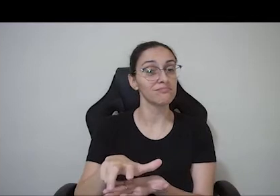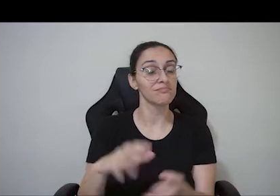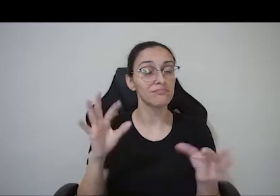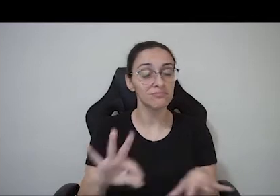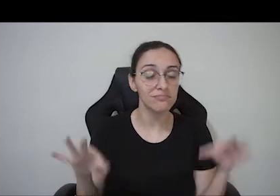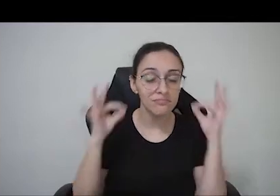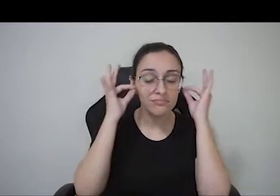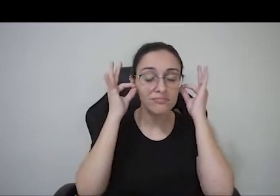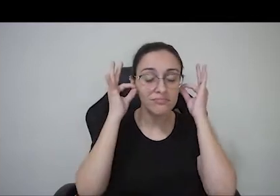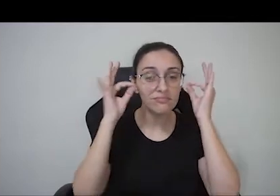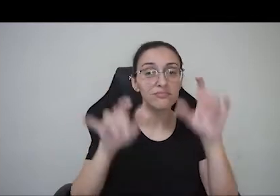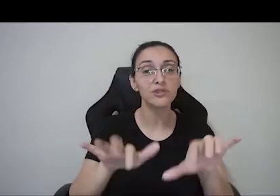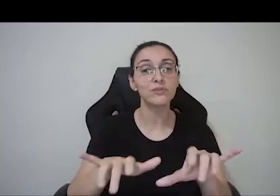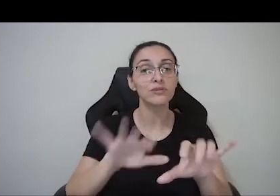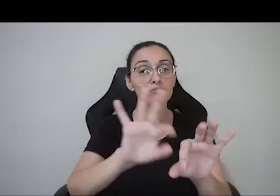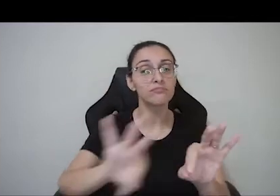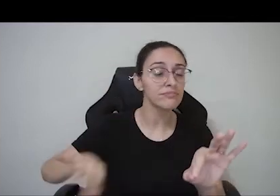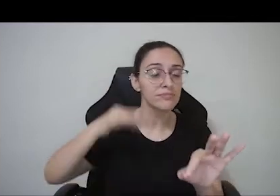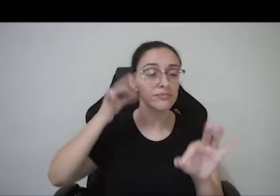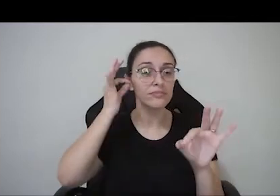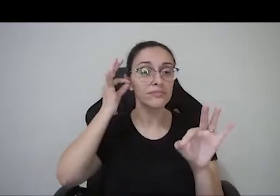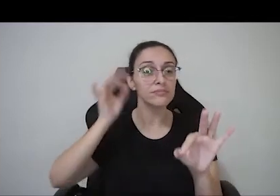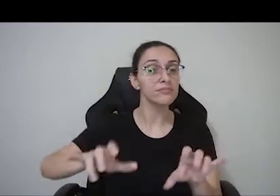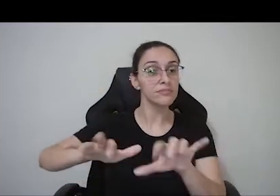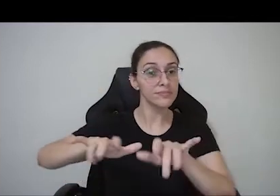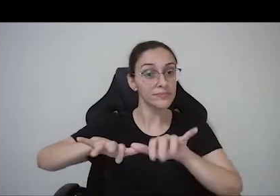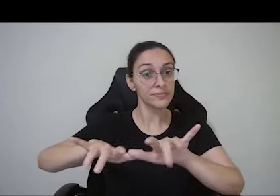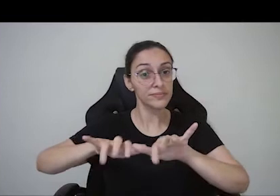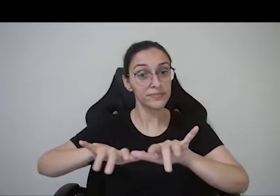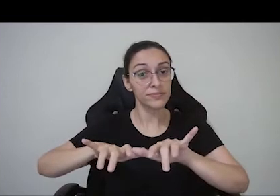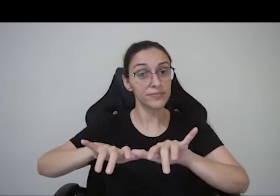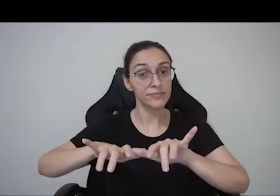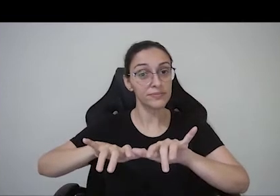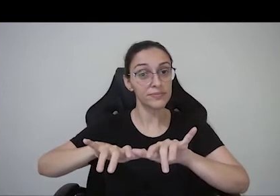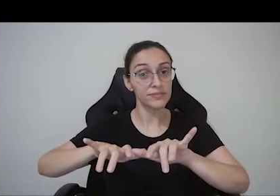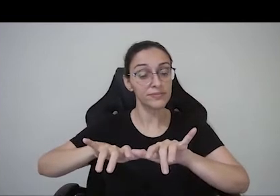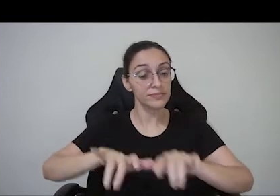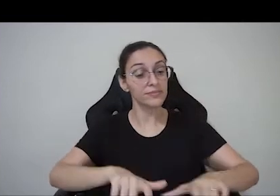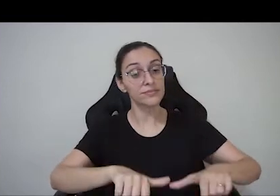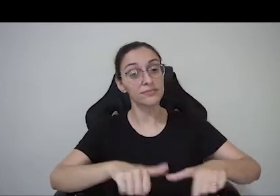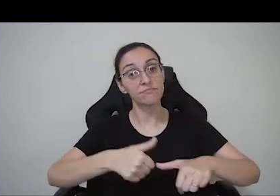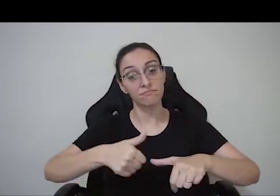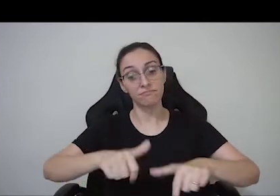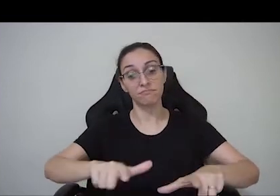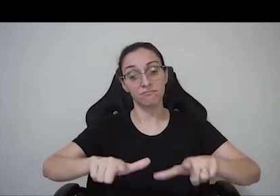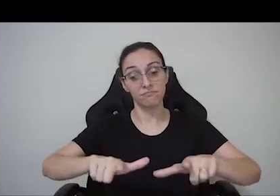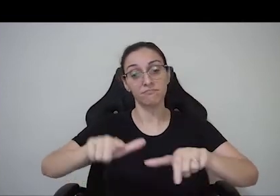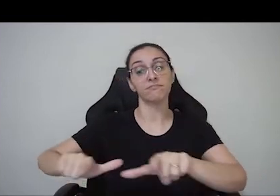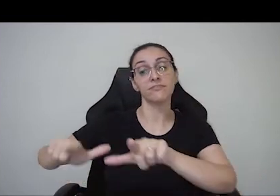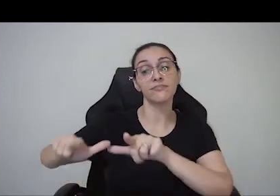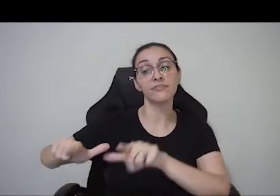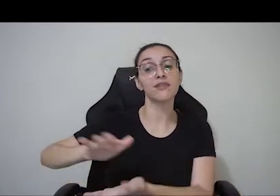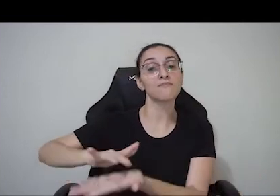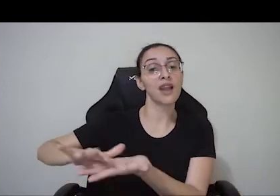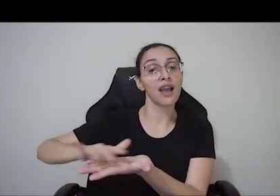que está saindo do computador. Ao lado tem uma folha em braille. E ele